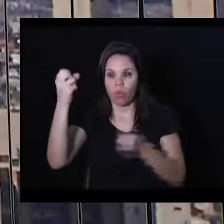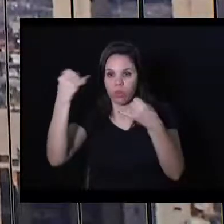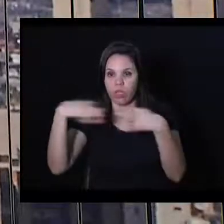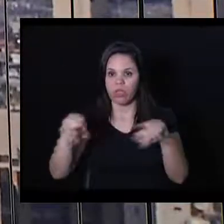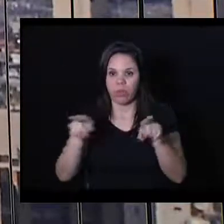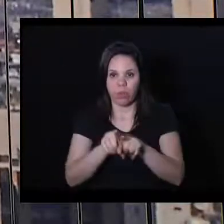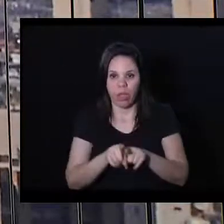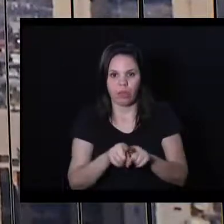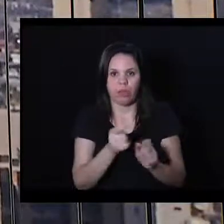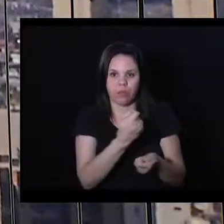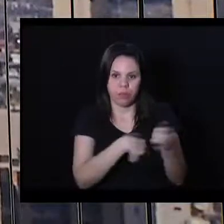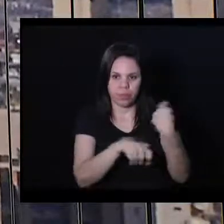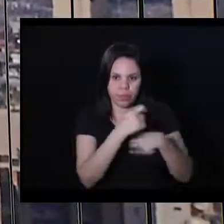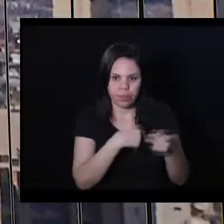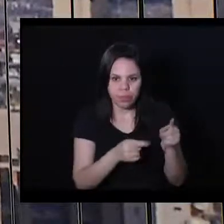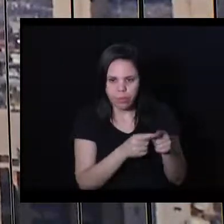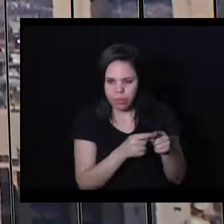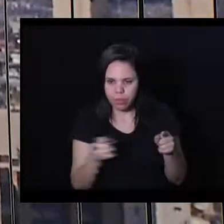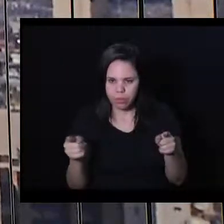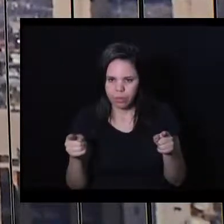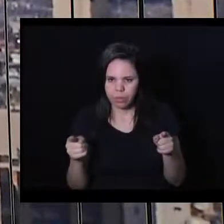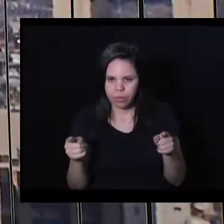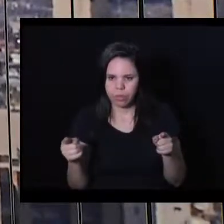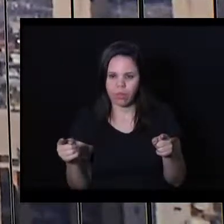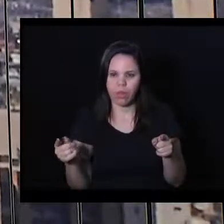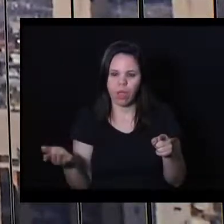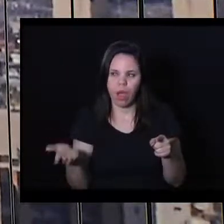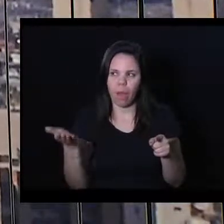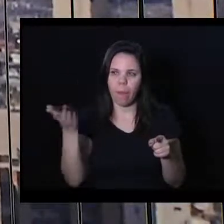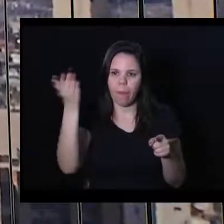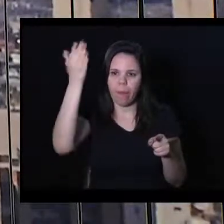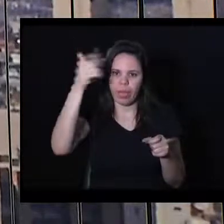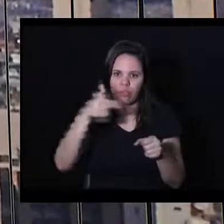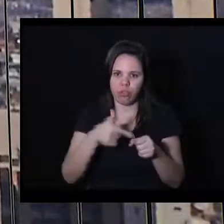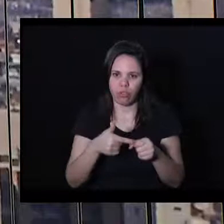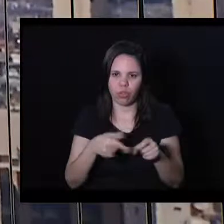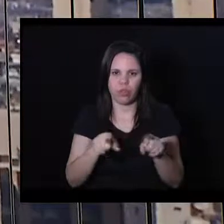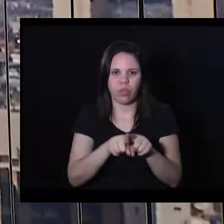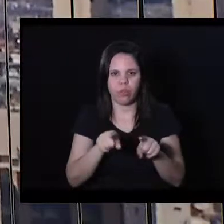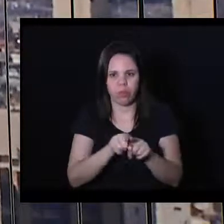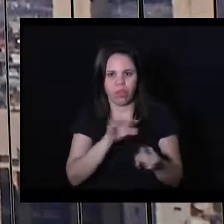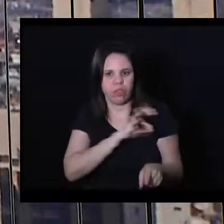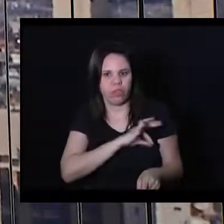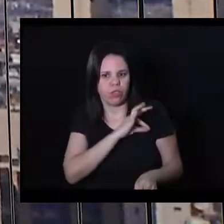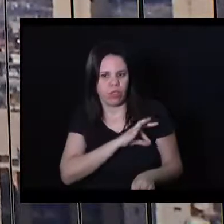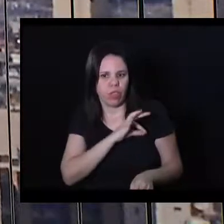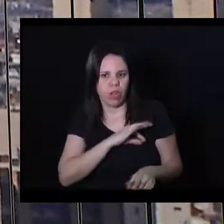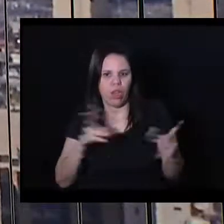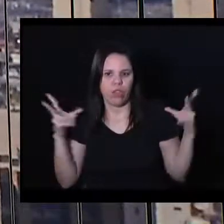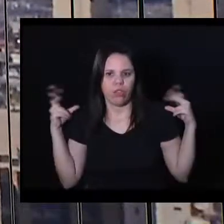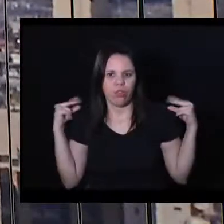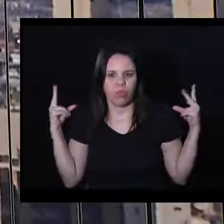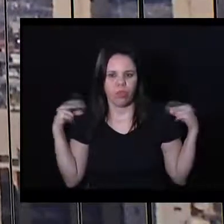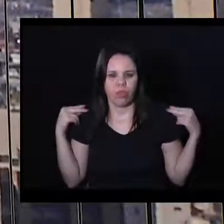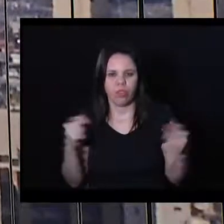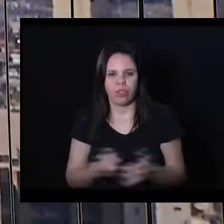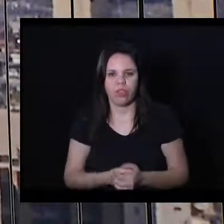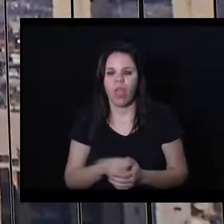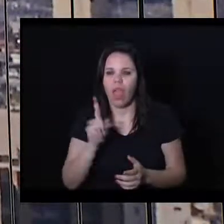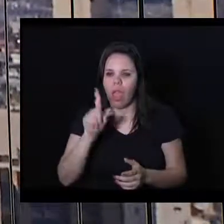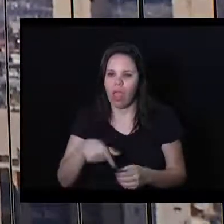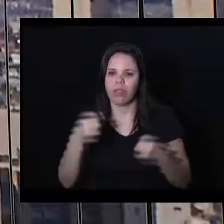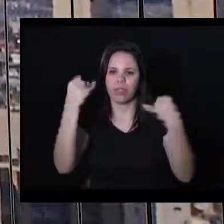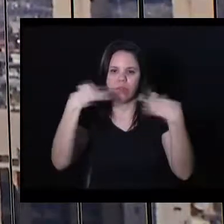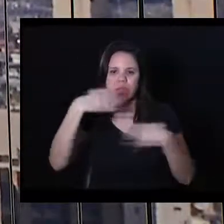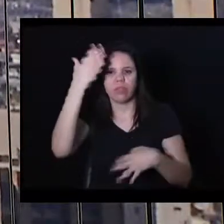administração é pelo período do aumento do combustível e do salário dos motoristas. Então está aí a